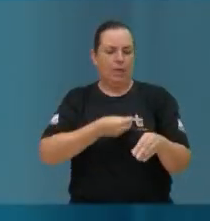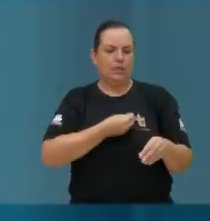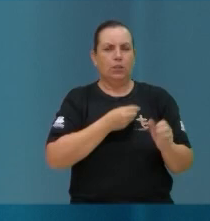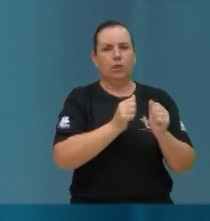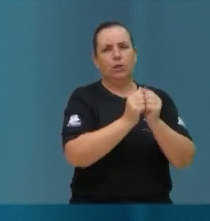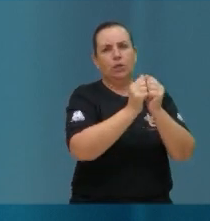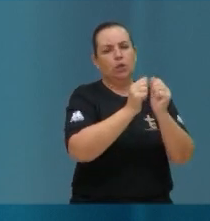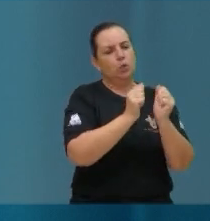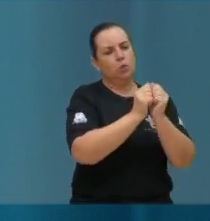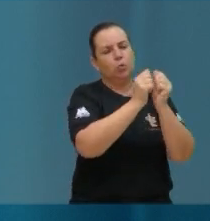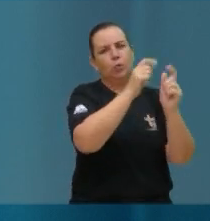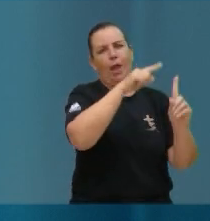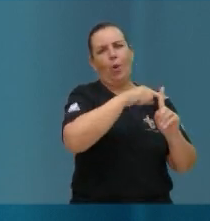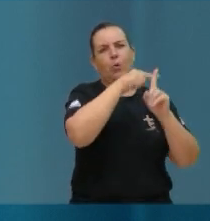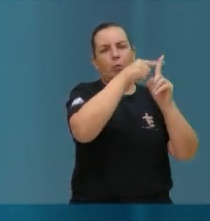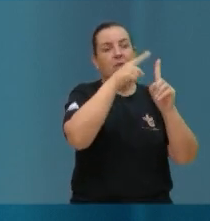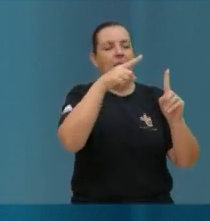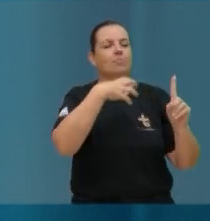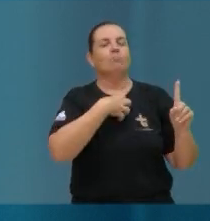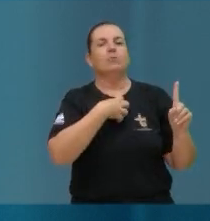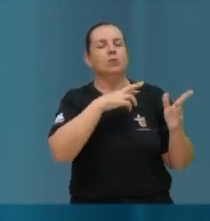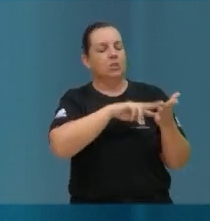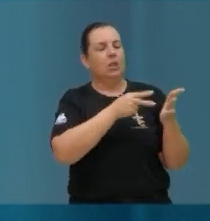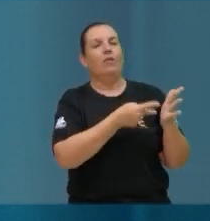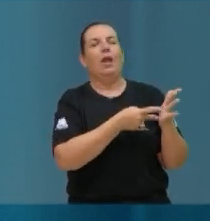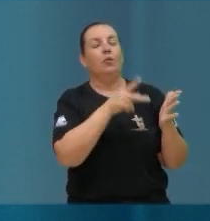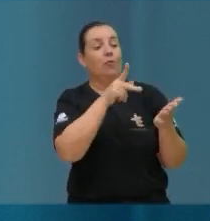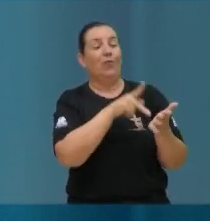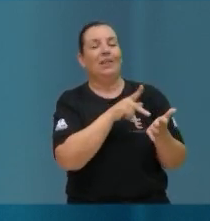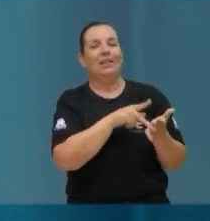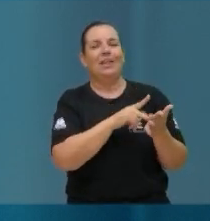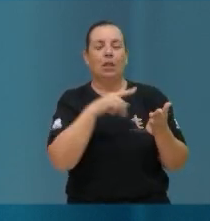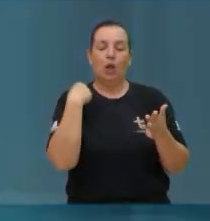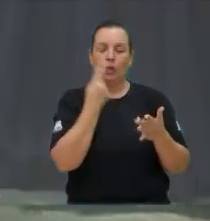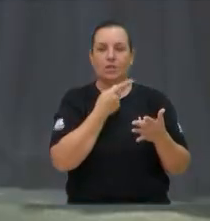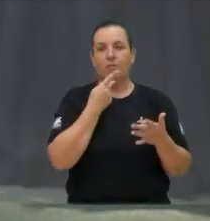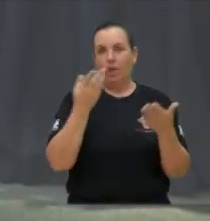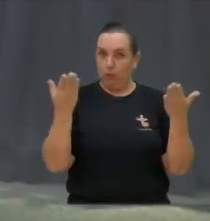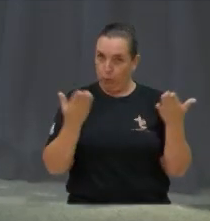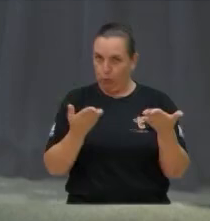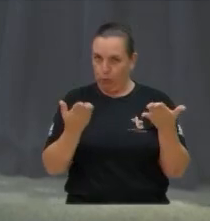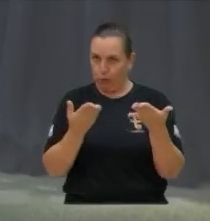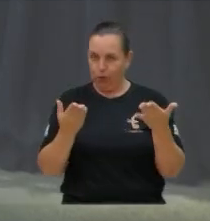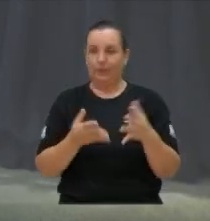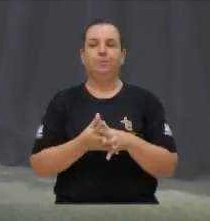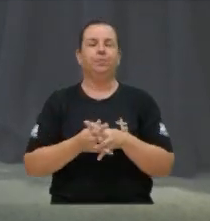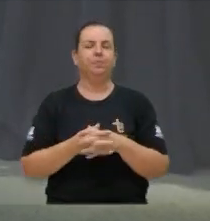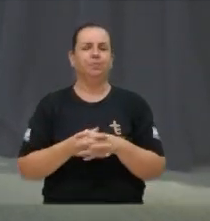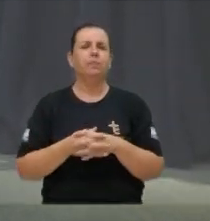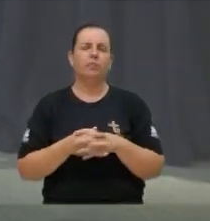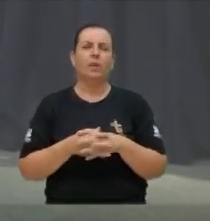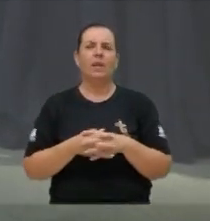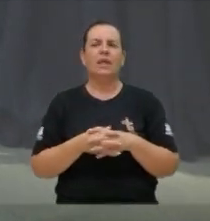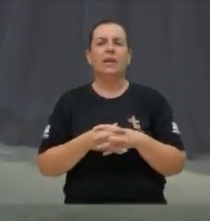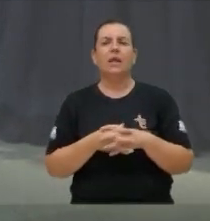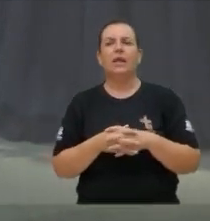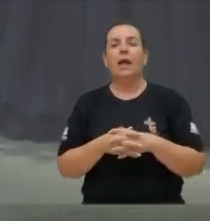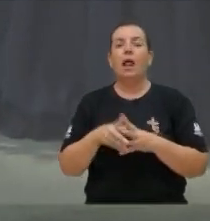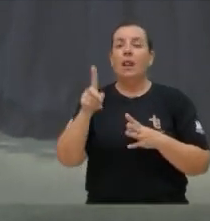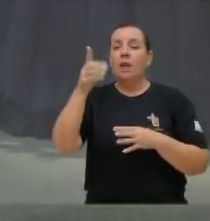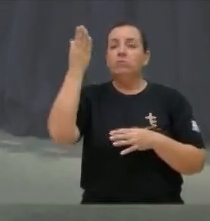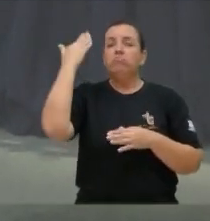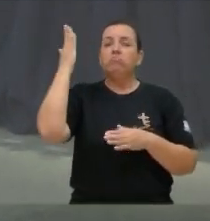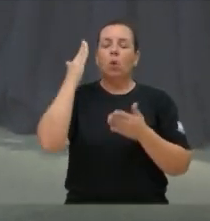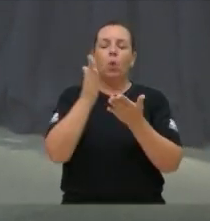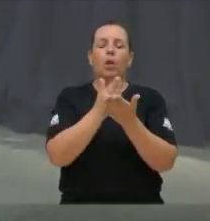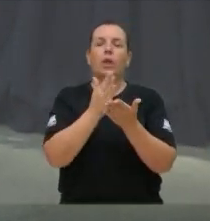cruz, é que dá sentido a essa nossa fala de hoje. Veja só, lá no livro de São João,